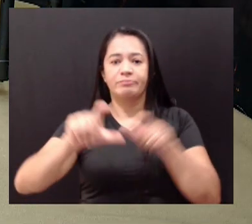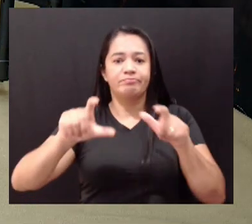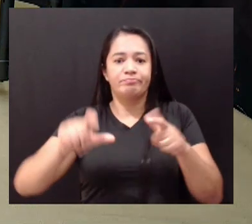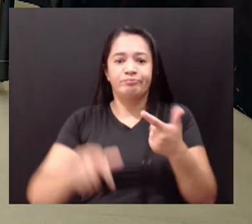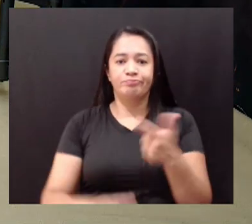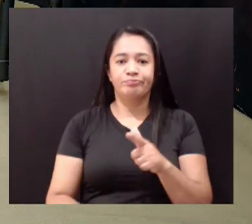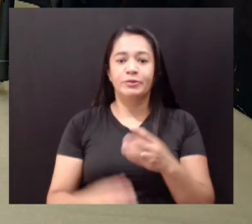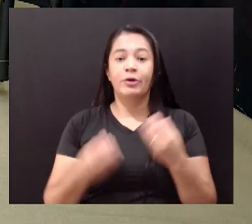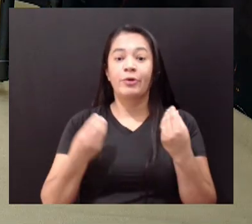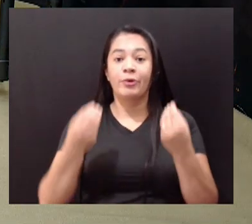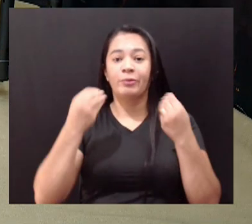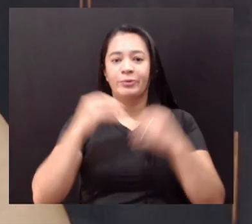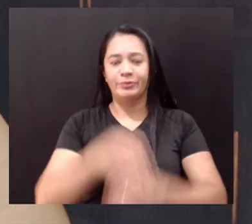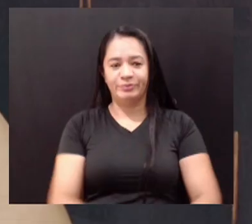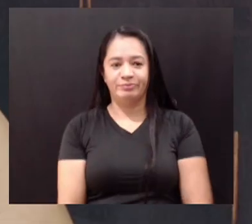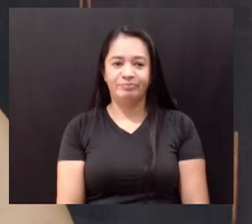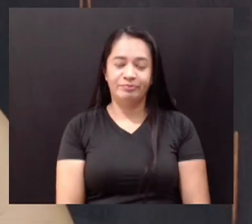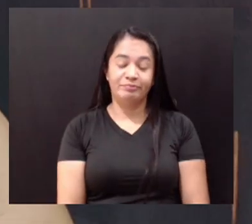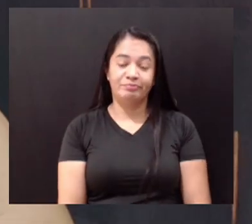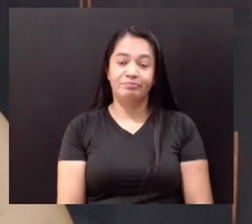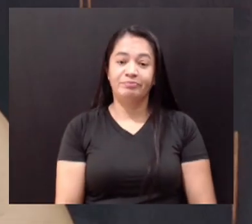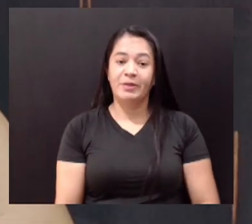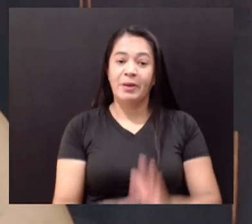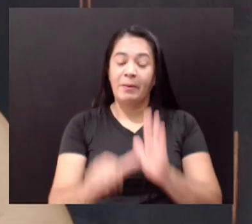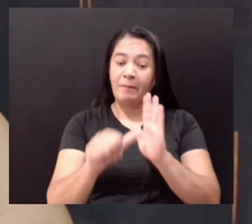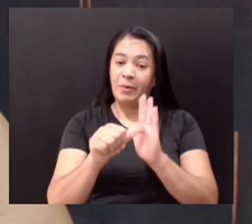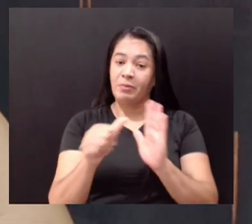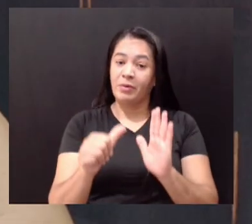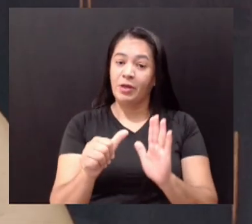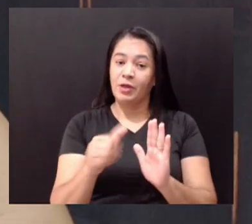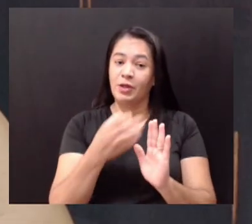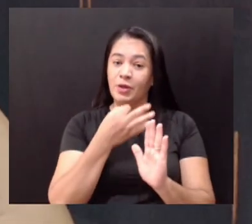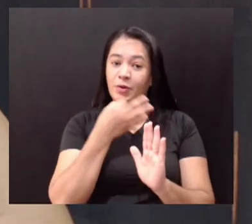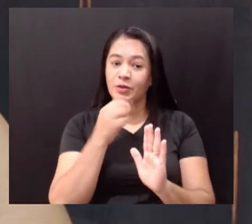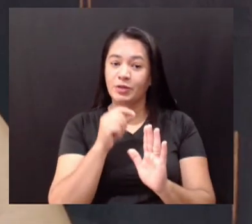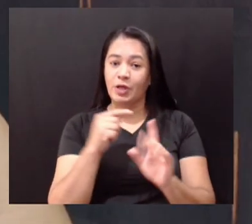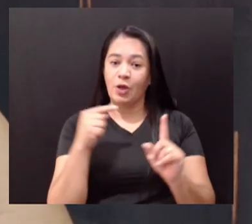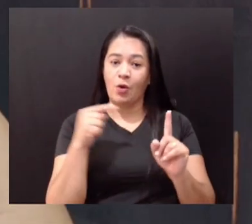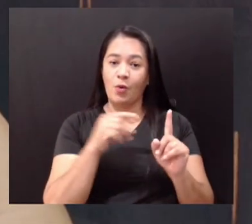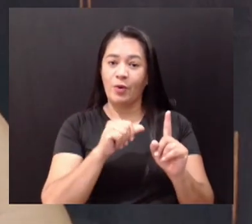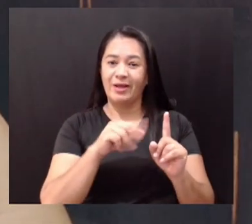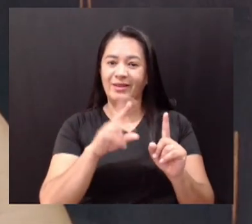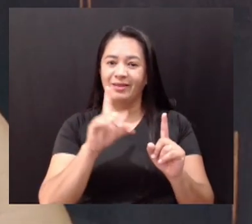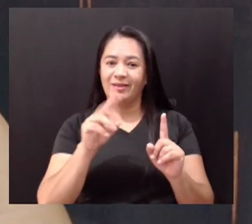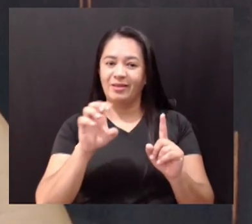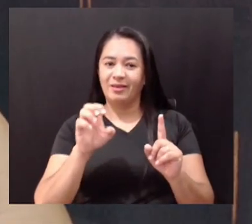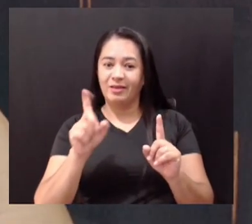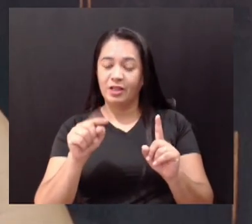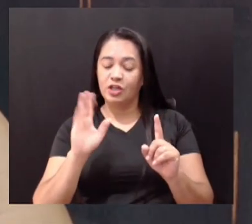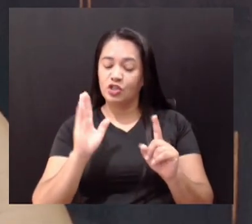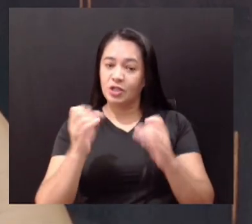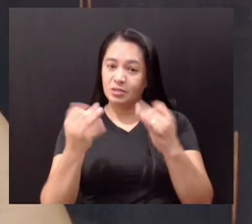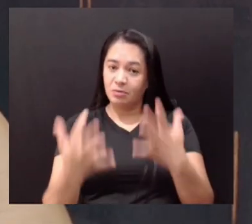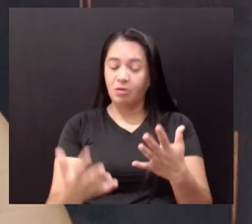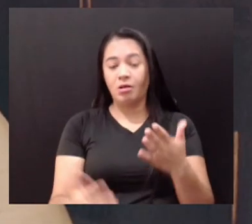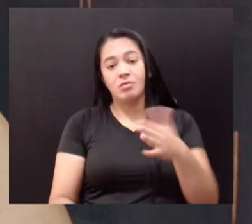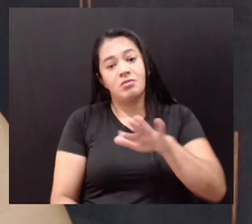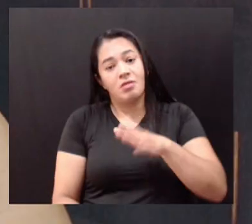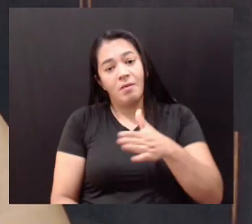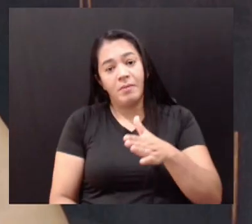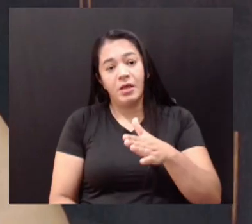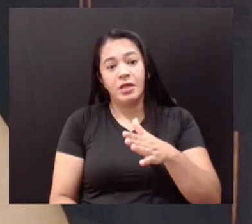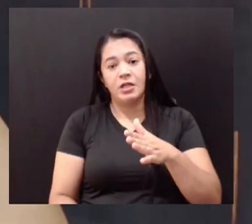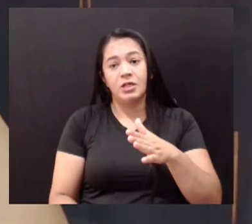É, Contrata? primeiro eu acho que é isso que o André disse, né, depende muito do que a empresa, porque essa pessoa vai